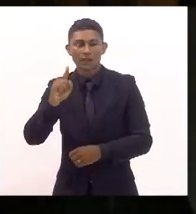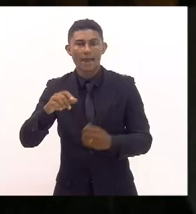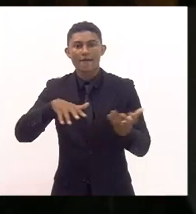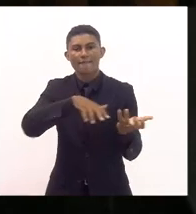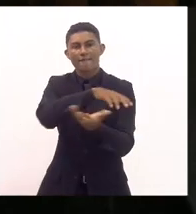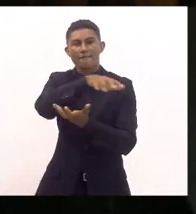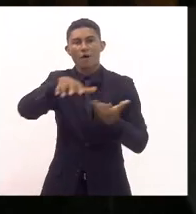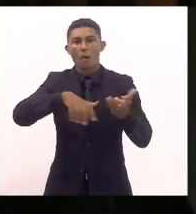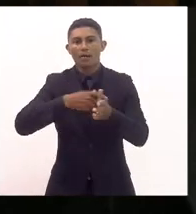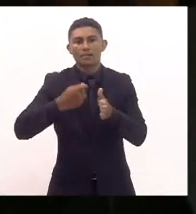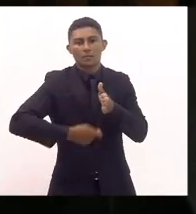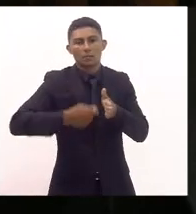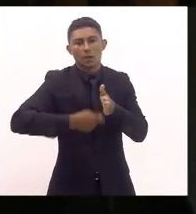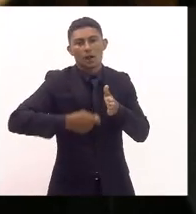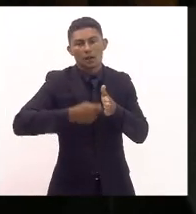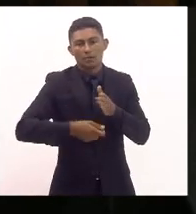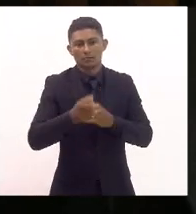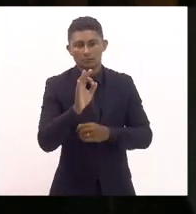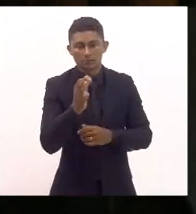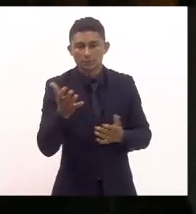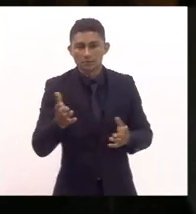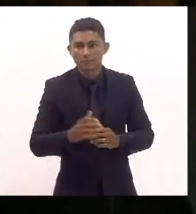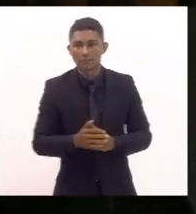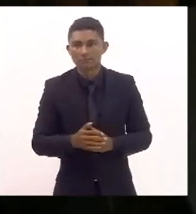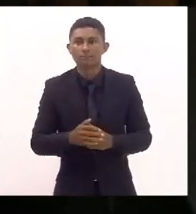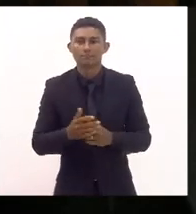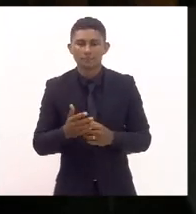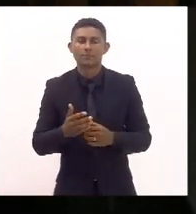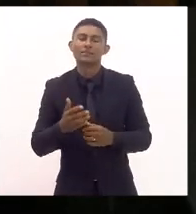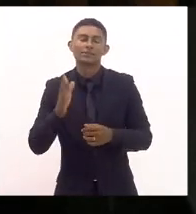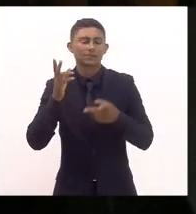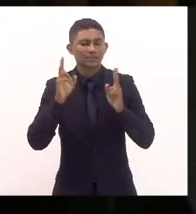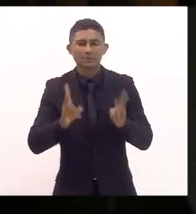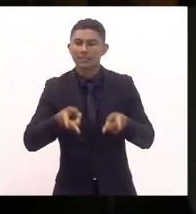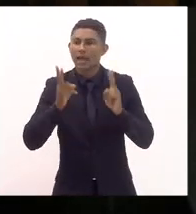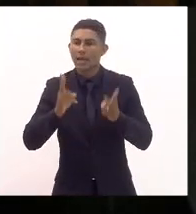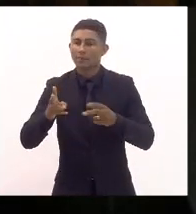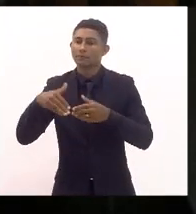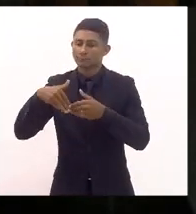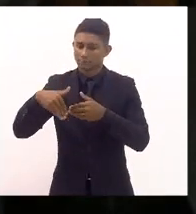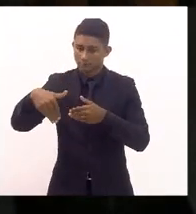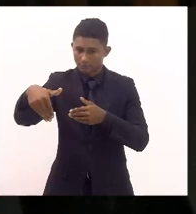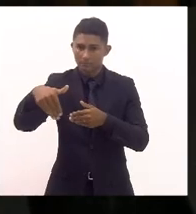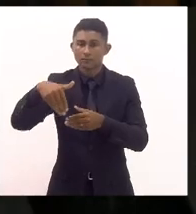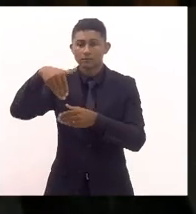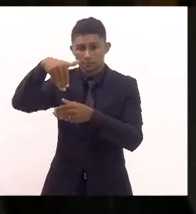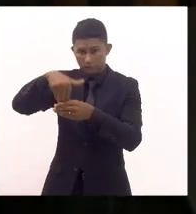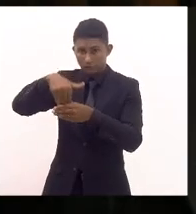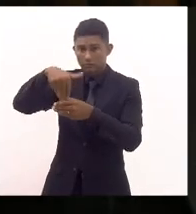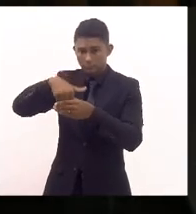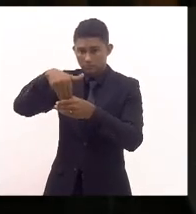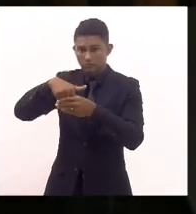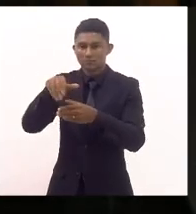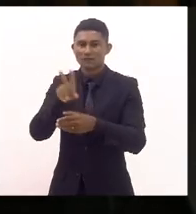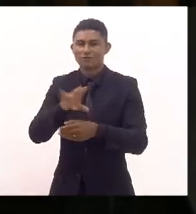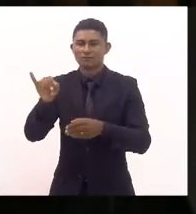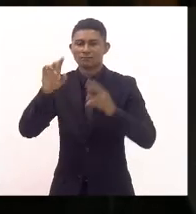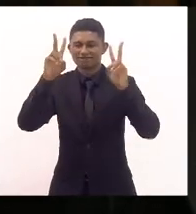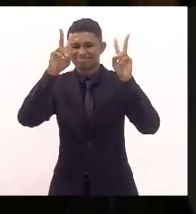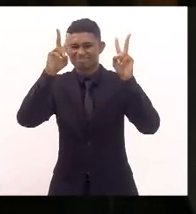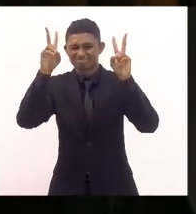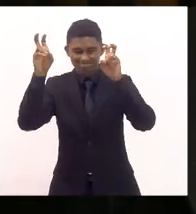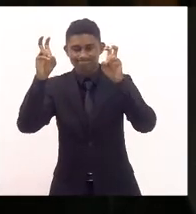em todos os períodos eleitorais que se aproximam vira o tema